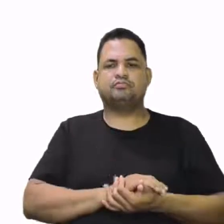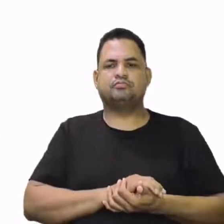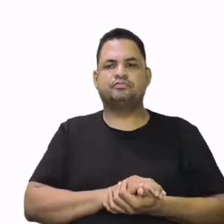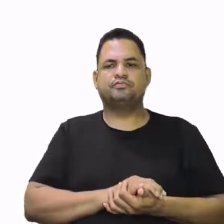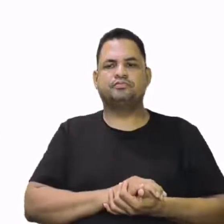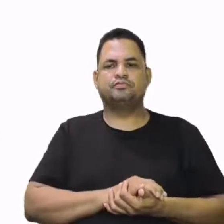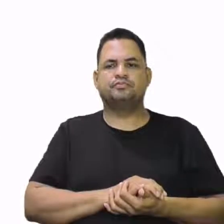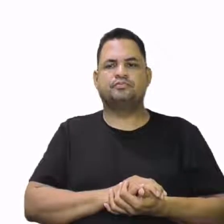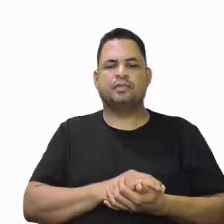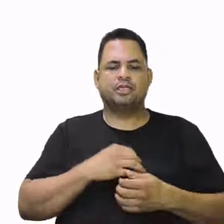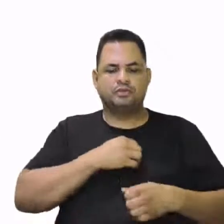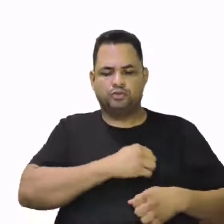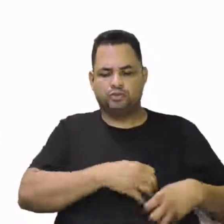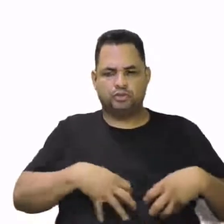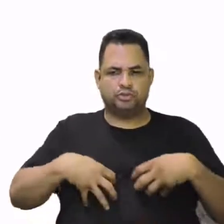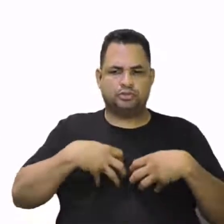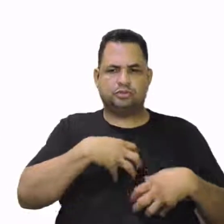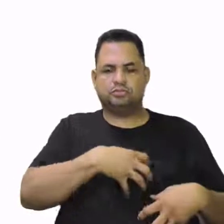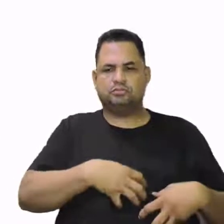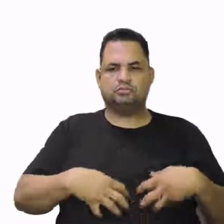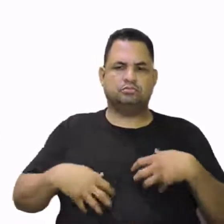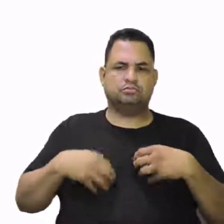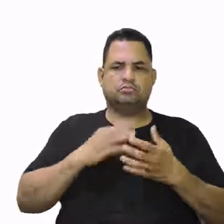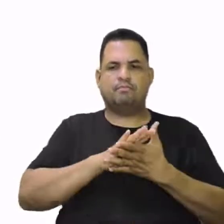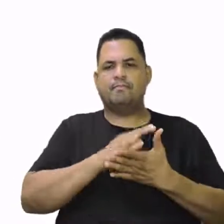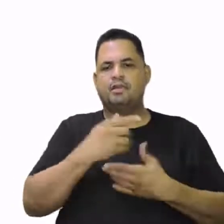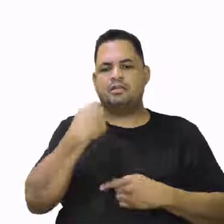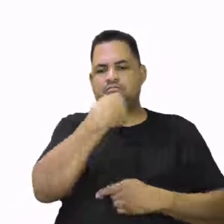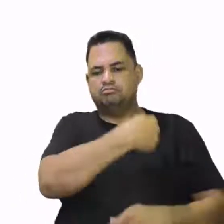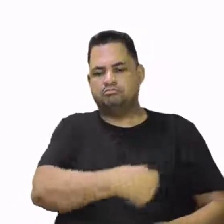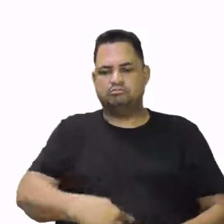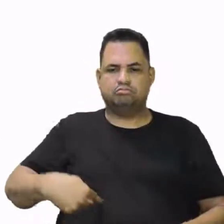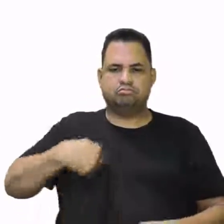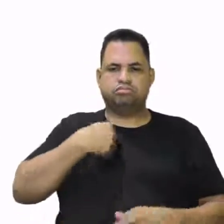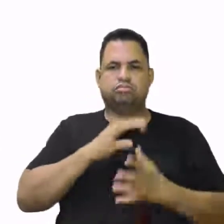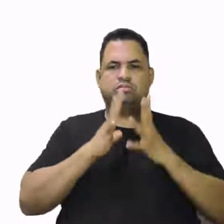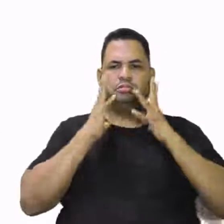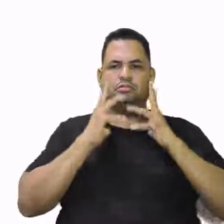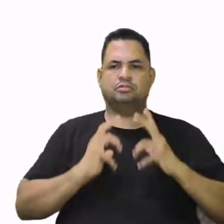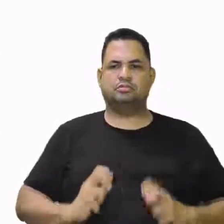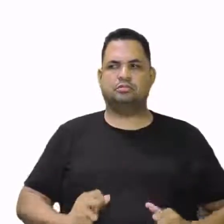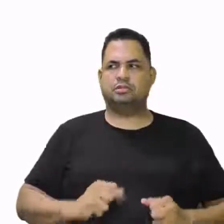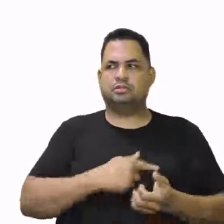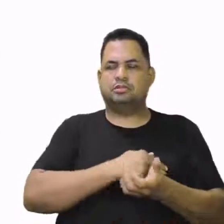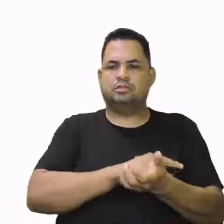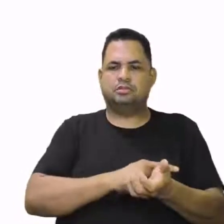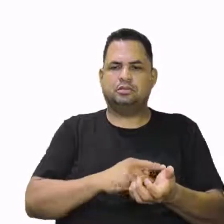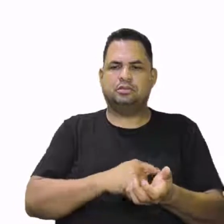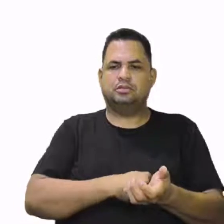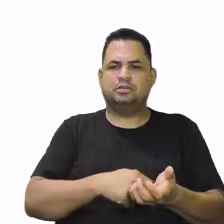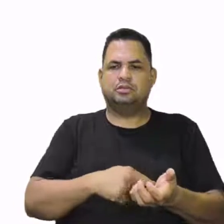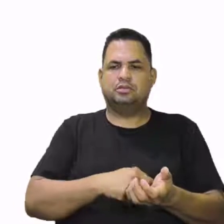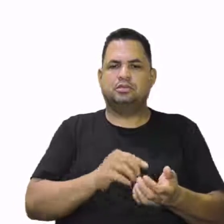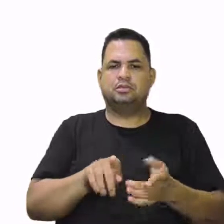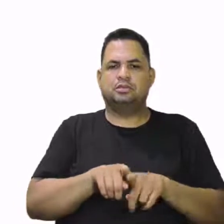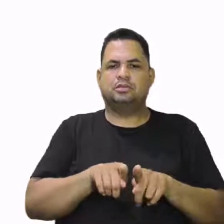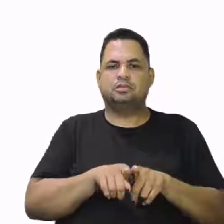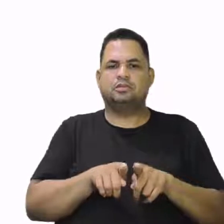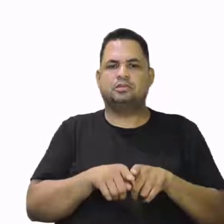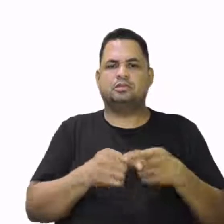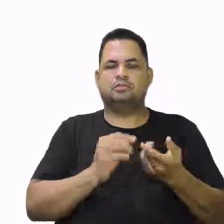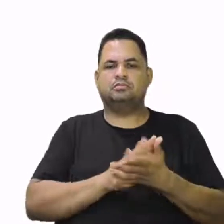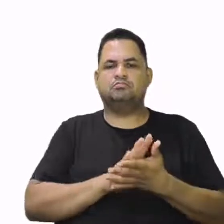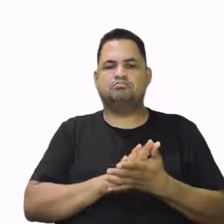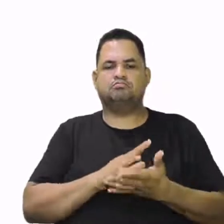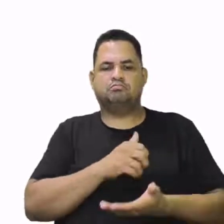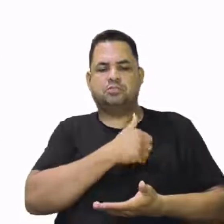para digestão, para melhorar a circulação, para limpar o sangue e também como tônico para